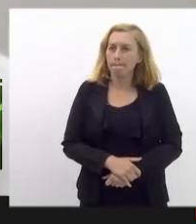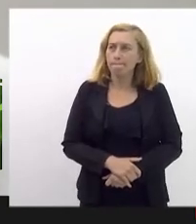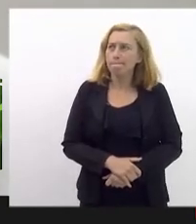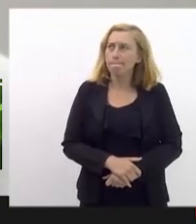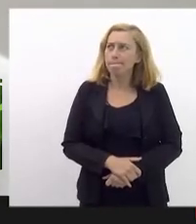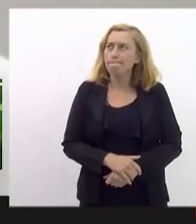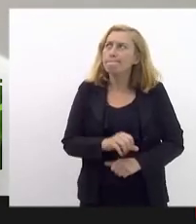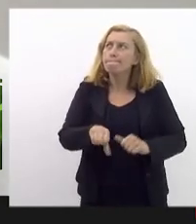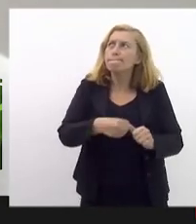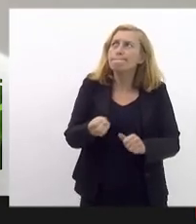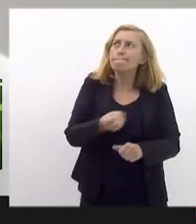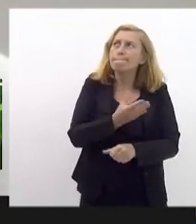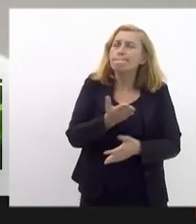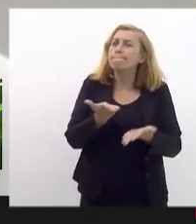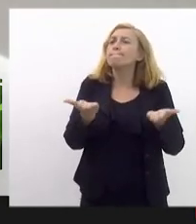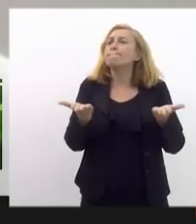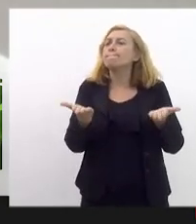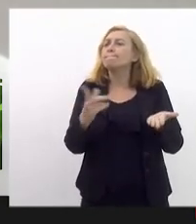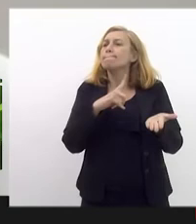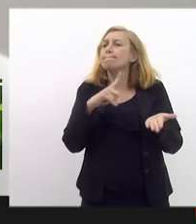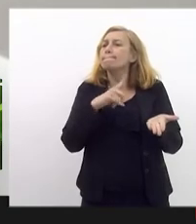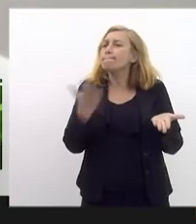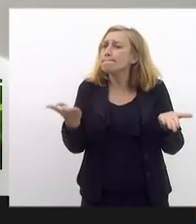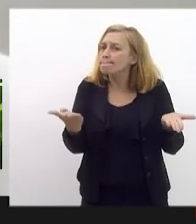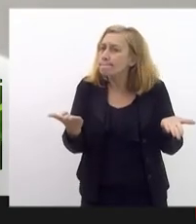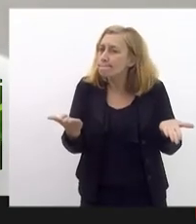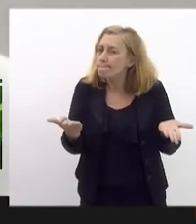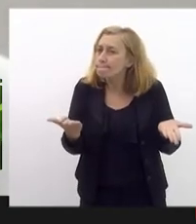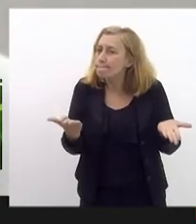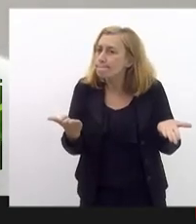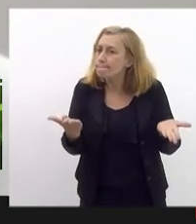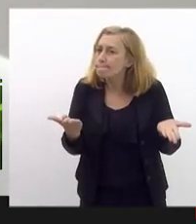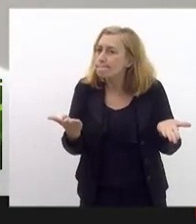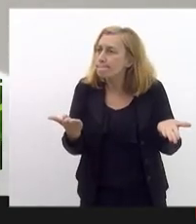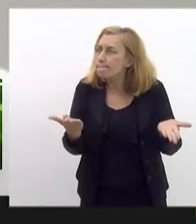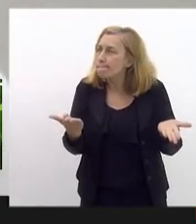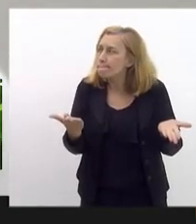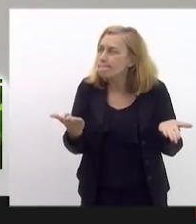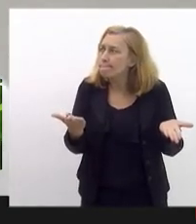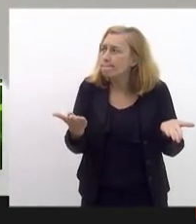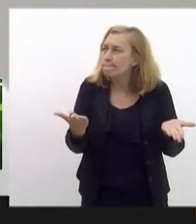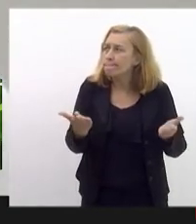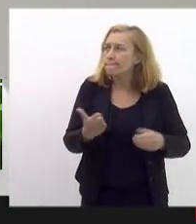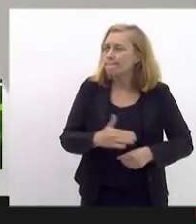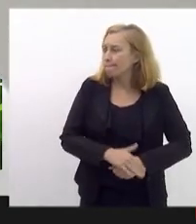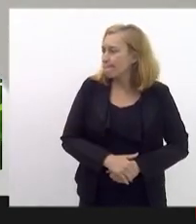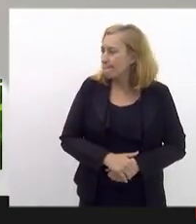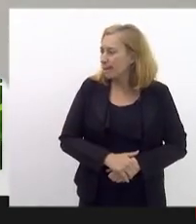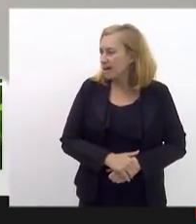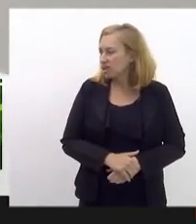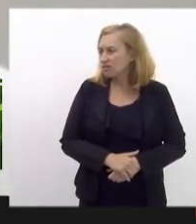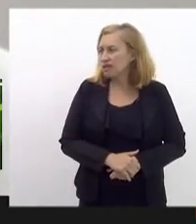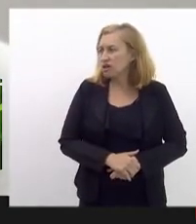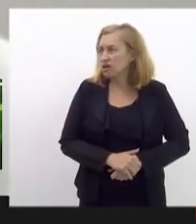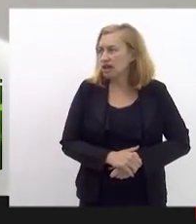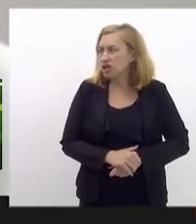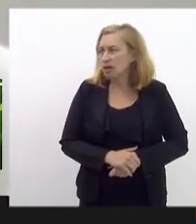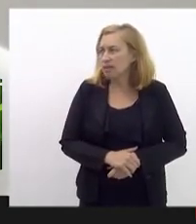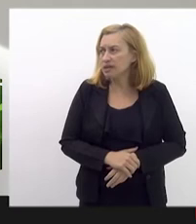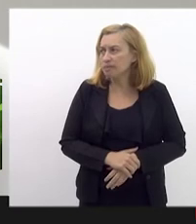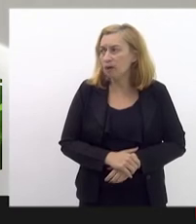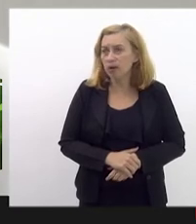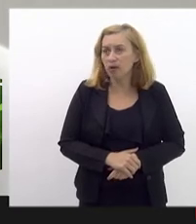trouxe de inovação para o estado do Rio enquanto FIRJAN, não sei se todos sabem, mas a FIRJAN, a SENAI